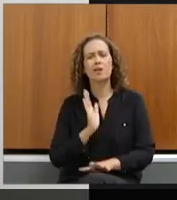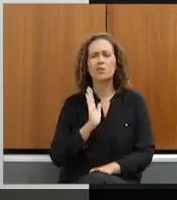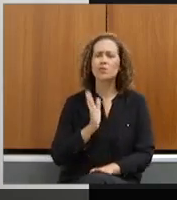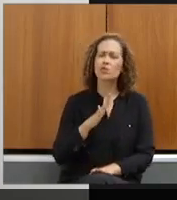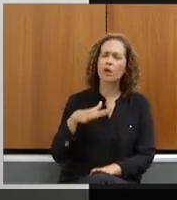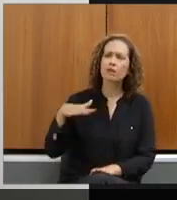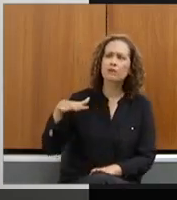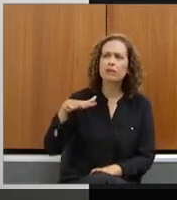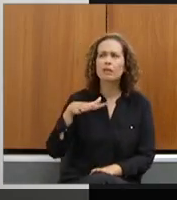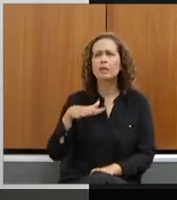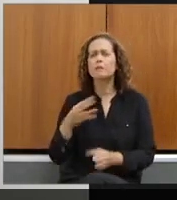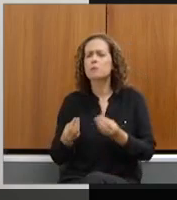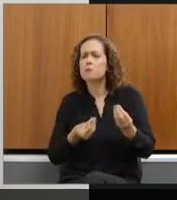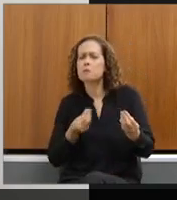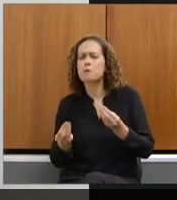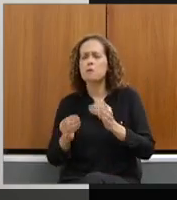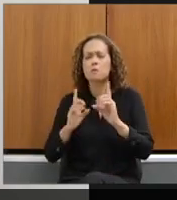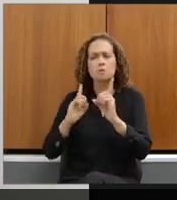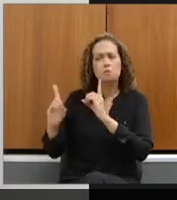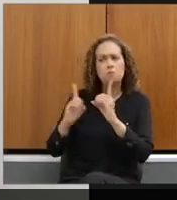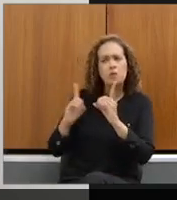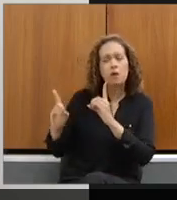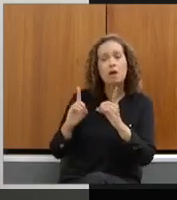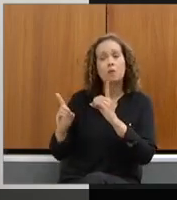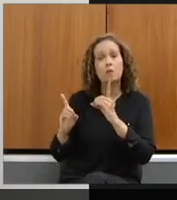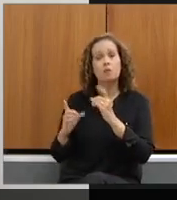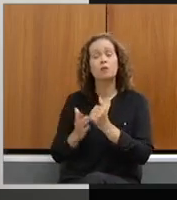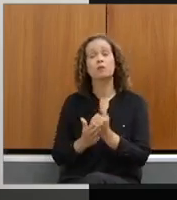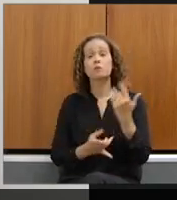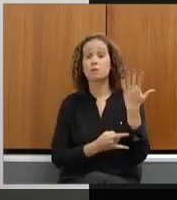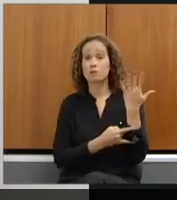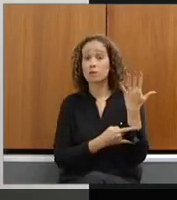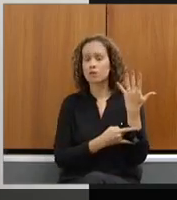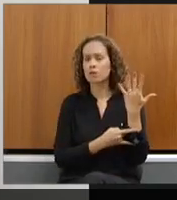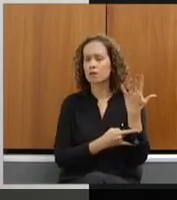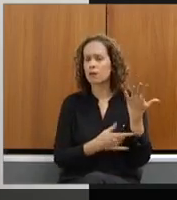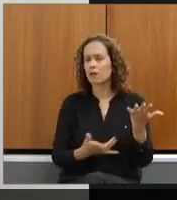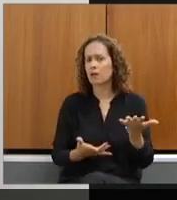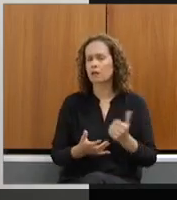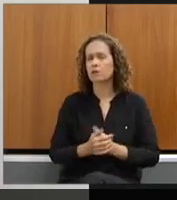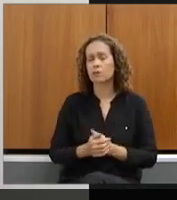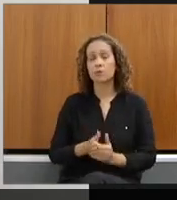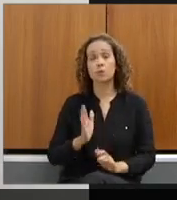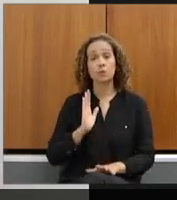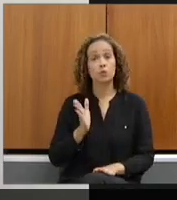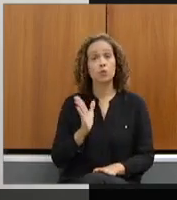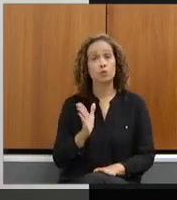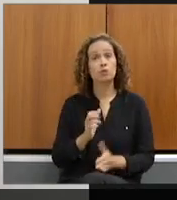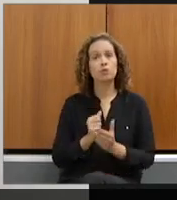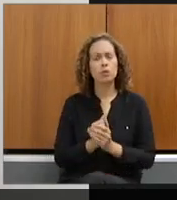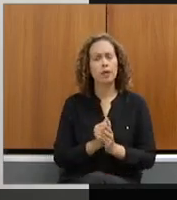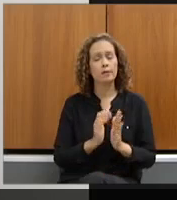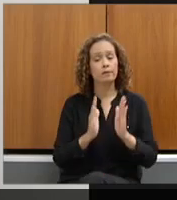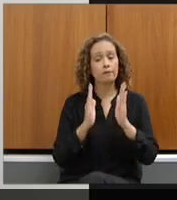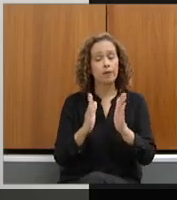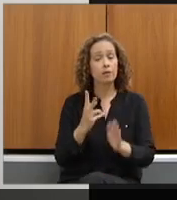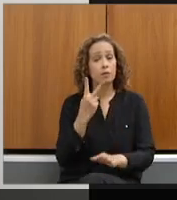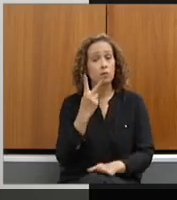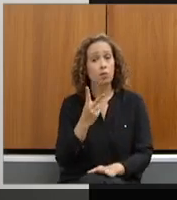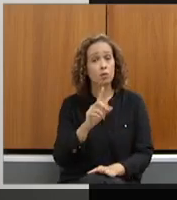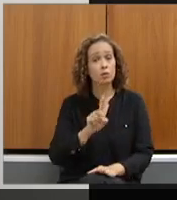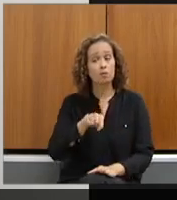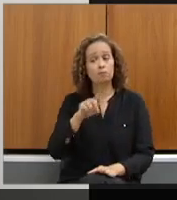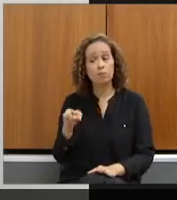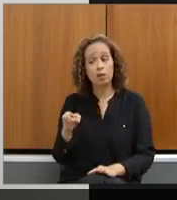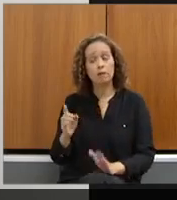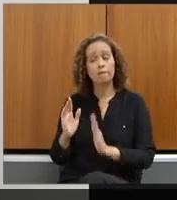de diálogo de interlocução com a Universidade Federal de Minas Gerais que já está na fase dois indo para fazer Três